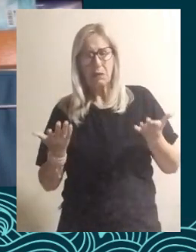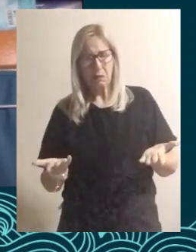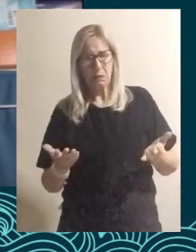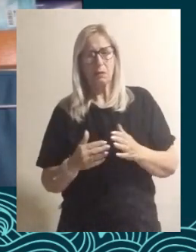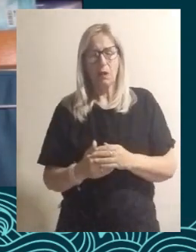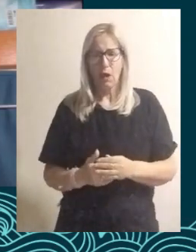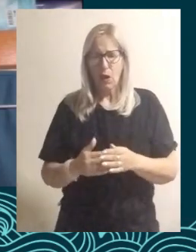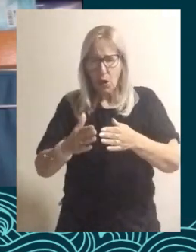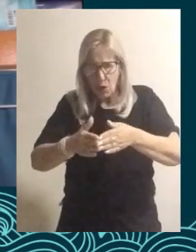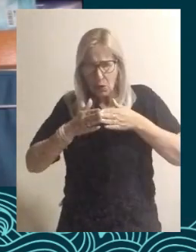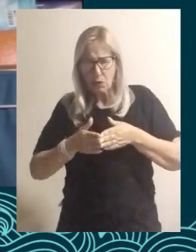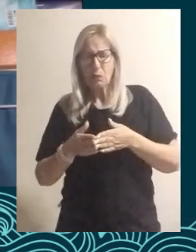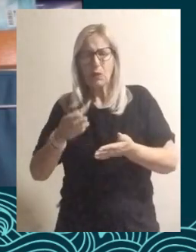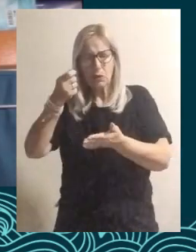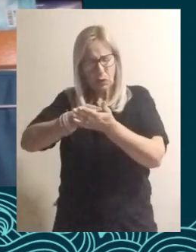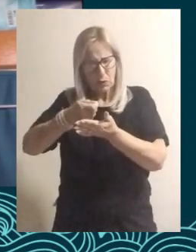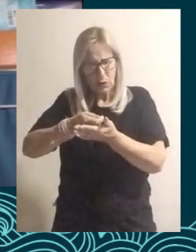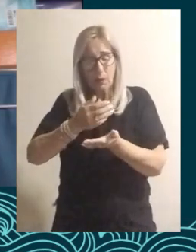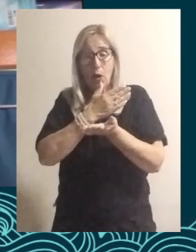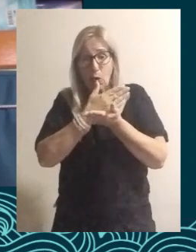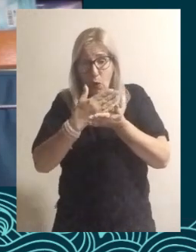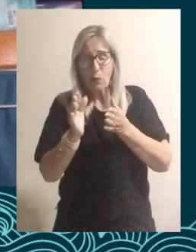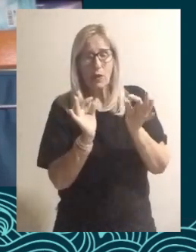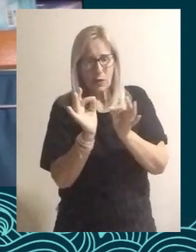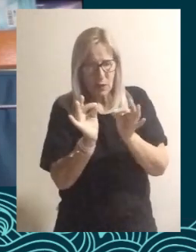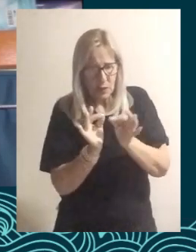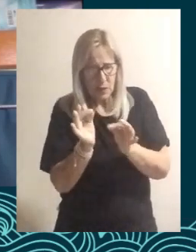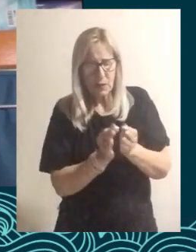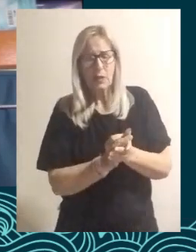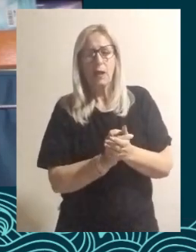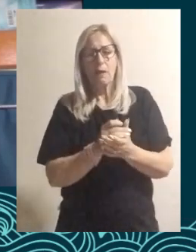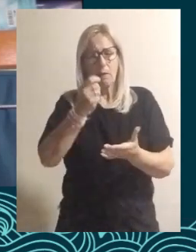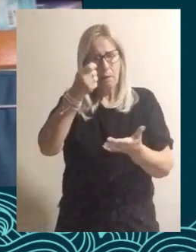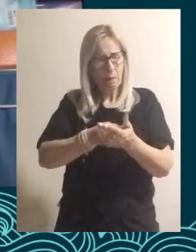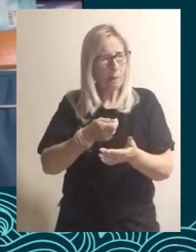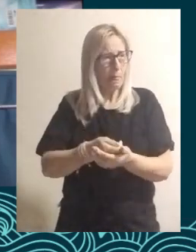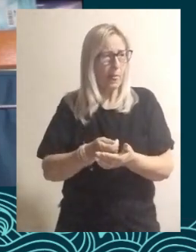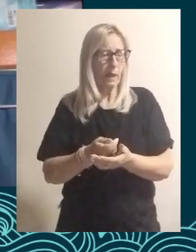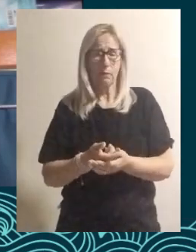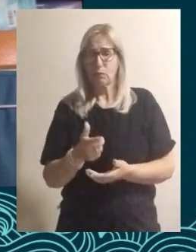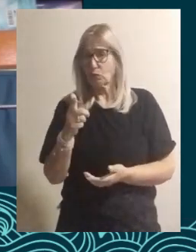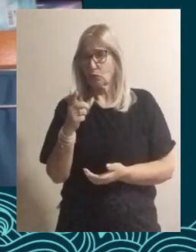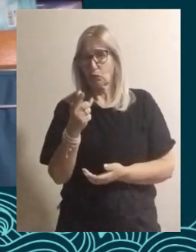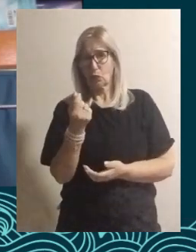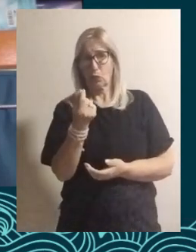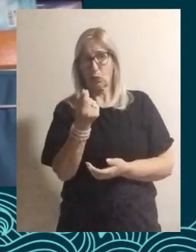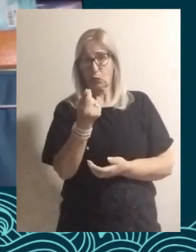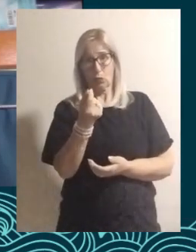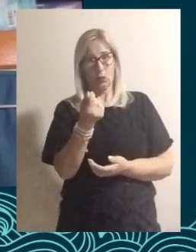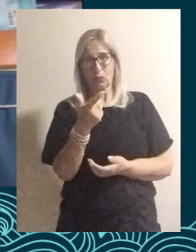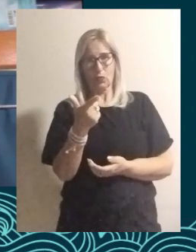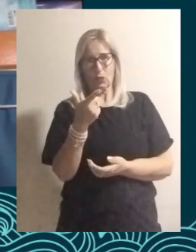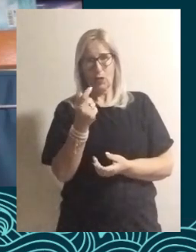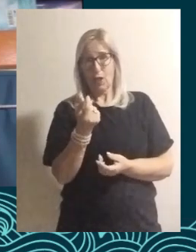mim mais do que eu mesma, que me emprestou o dinheiro inicial para preparar o barco e pagar o porto, que eu